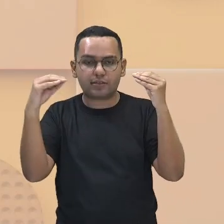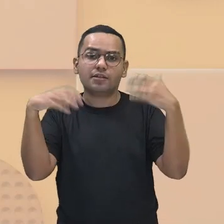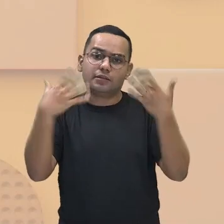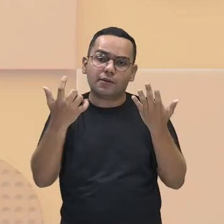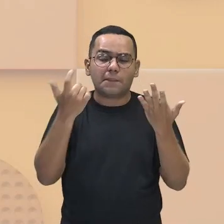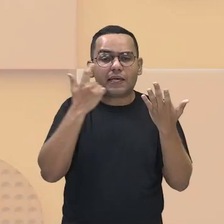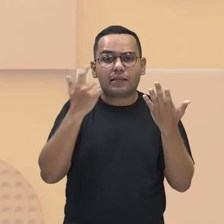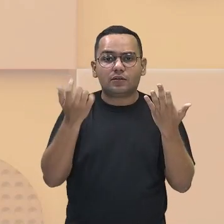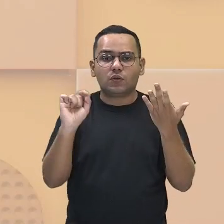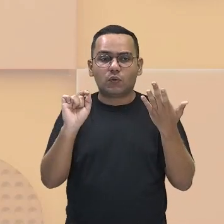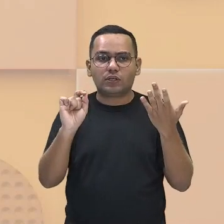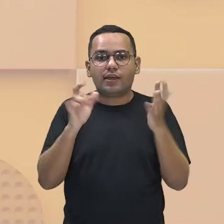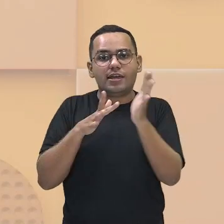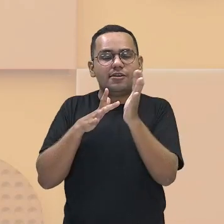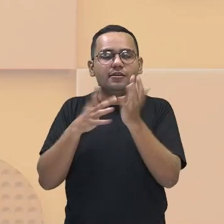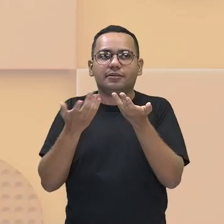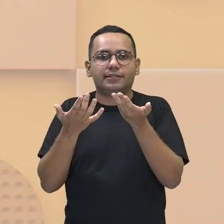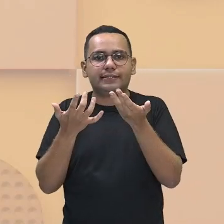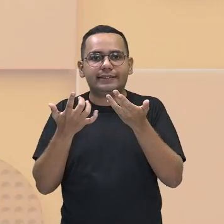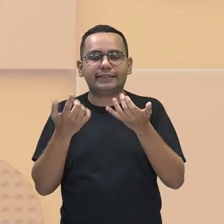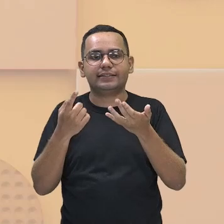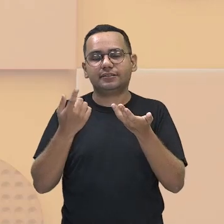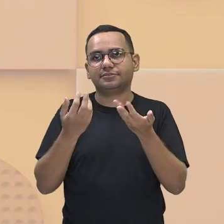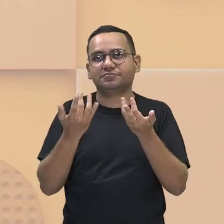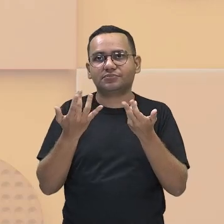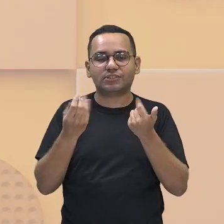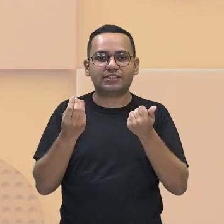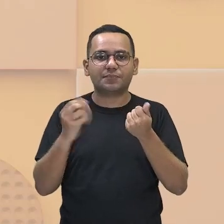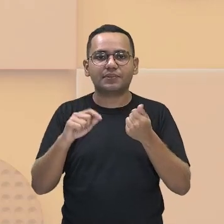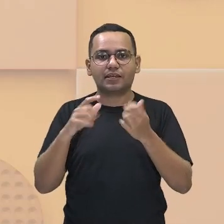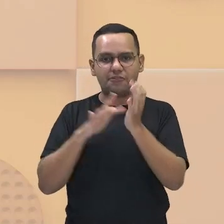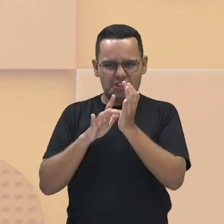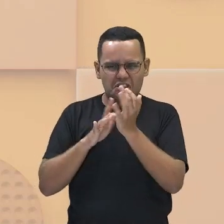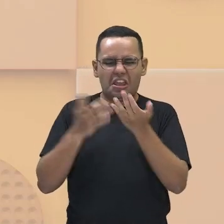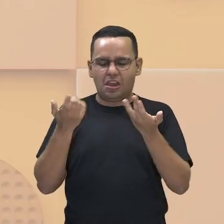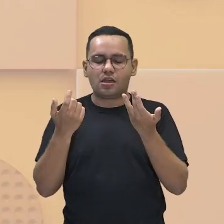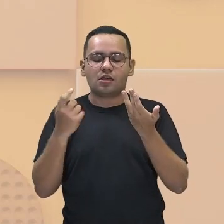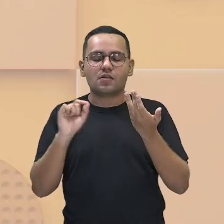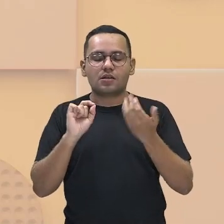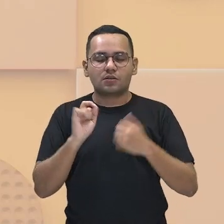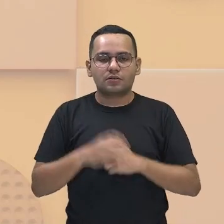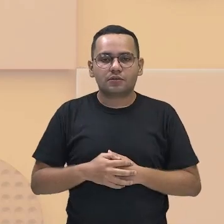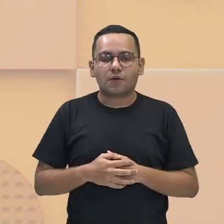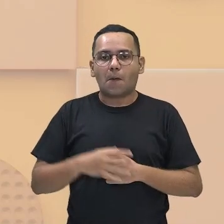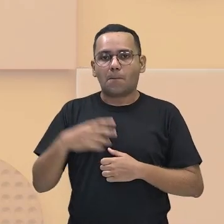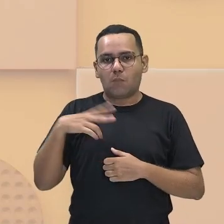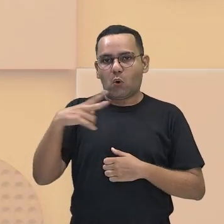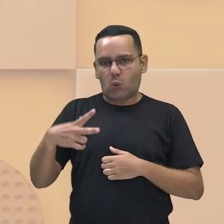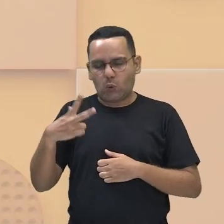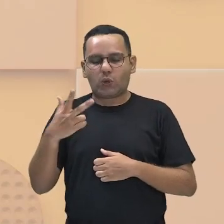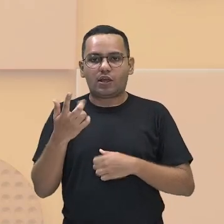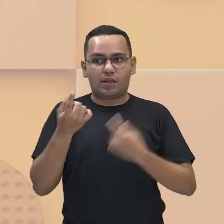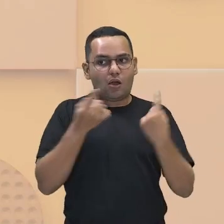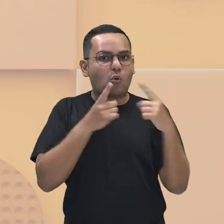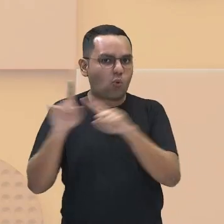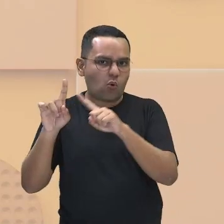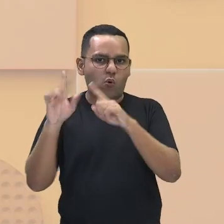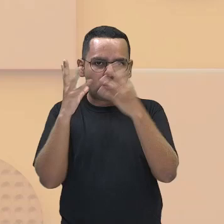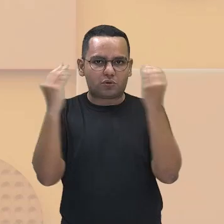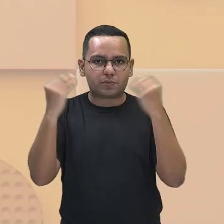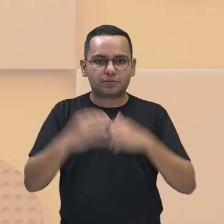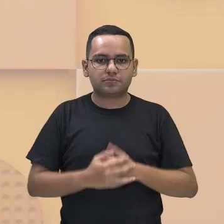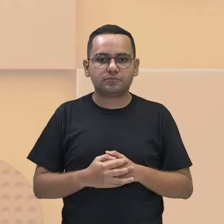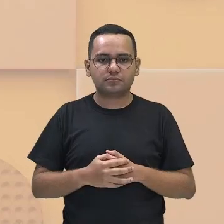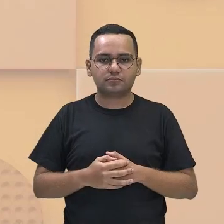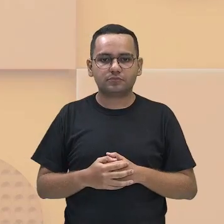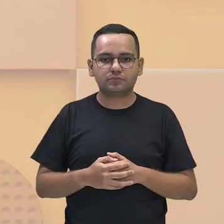mas holandeses e portugueses eram amigos. Então, por conta da União Ibérica, a Holanda acaba atacando